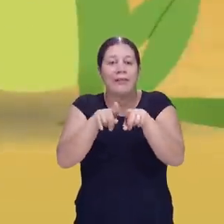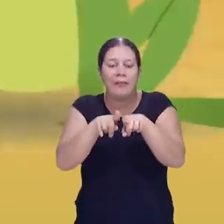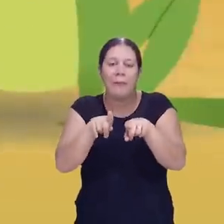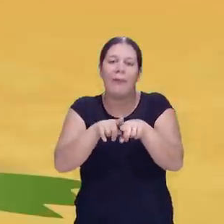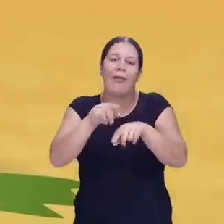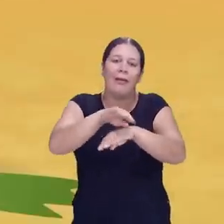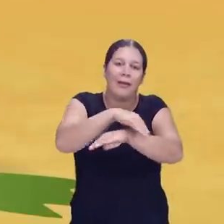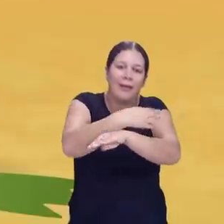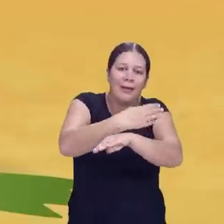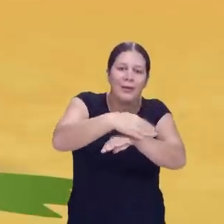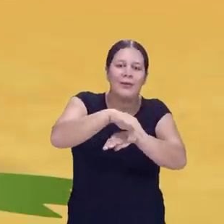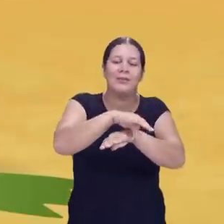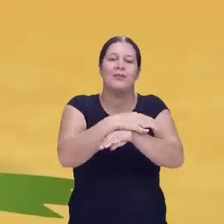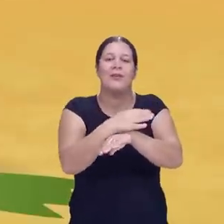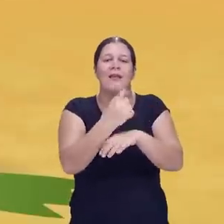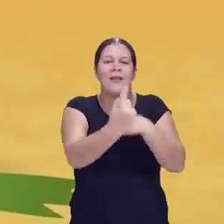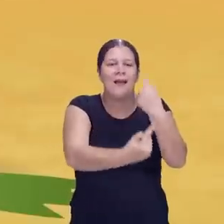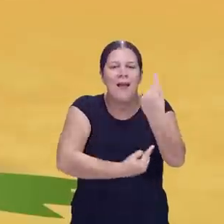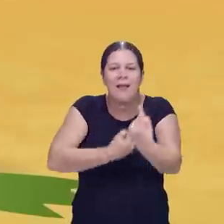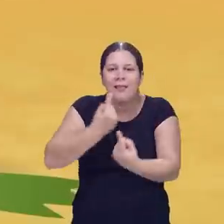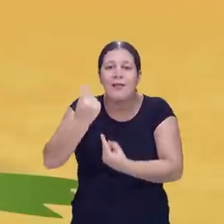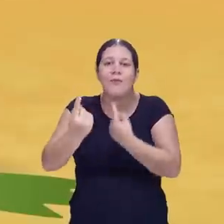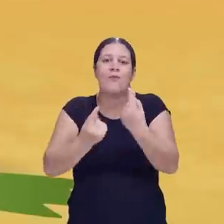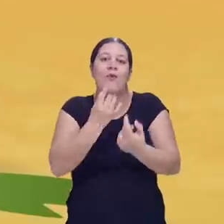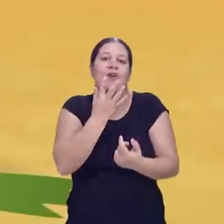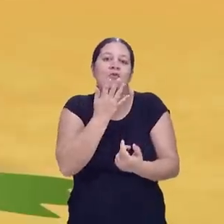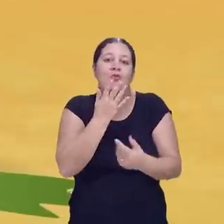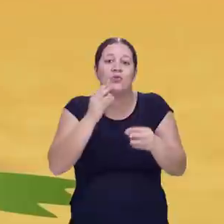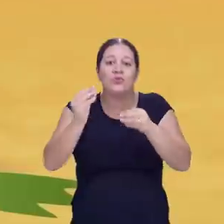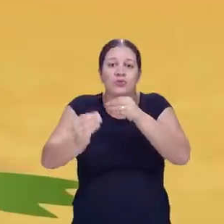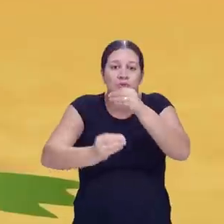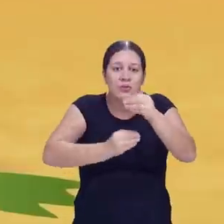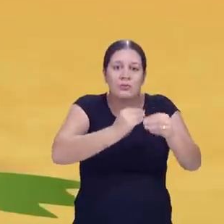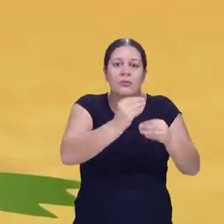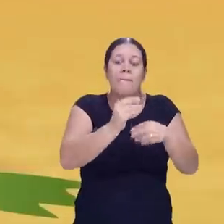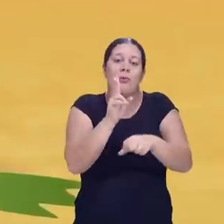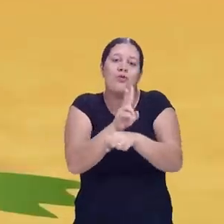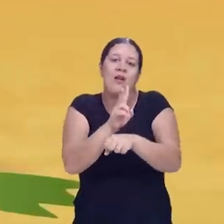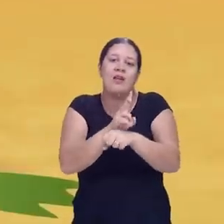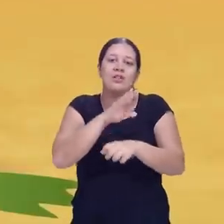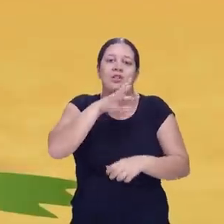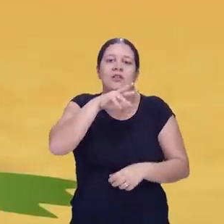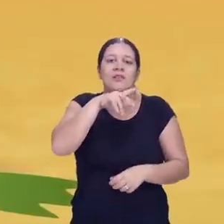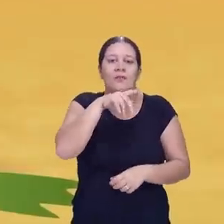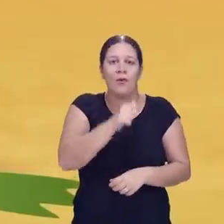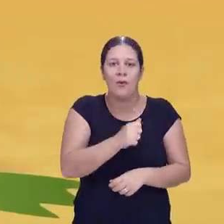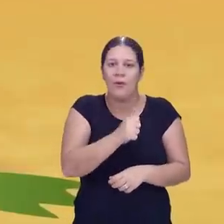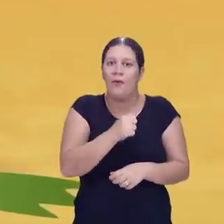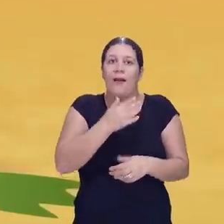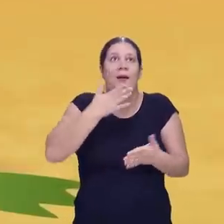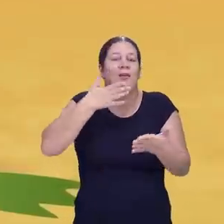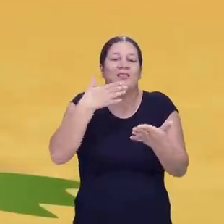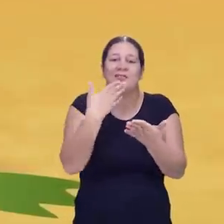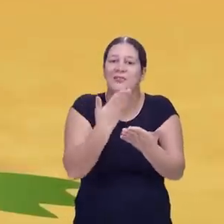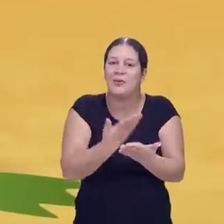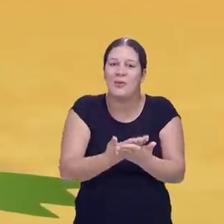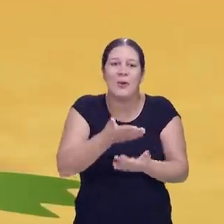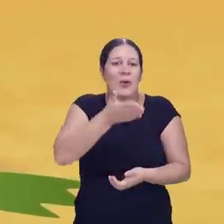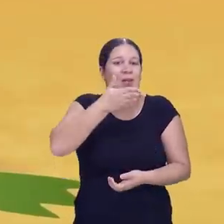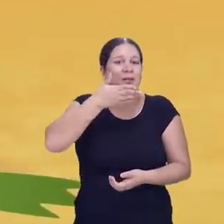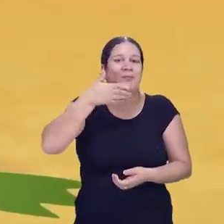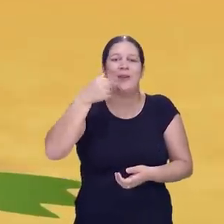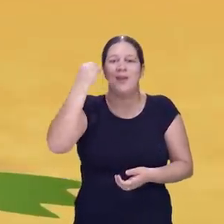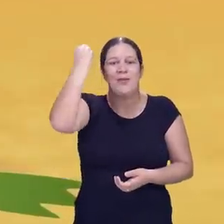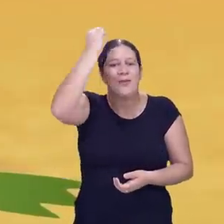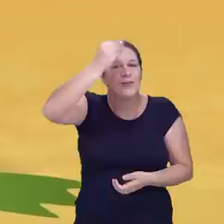na folhagem. As cores de cada um se confundem no ambiente. E isso protege os animais. Isso é incrível. Essa é